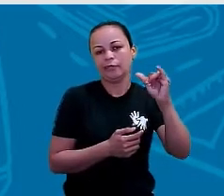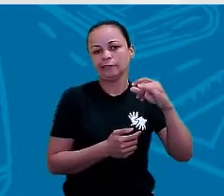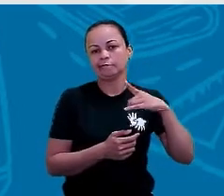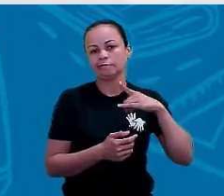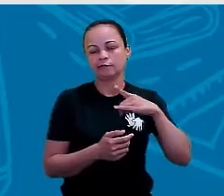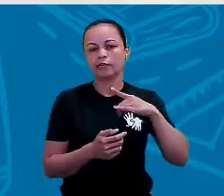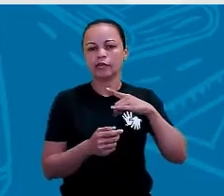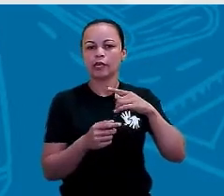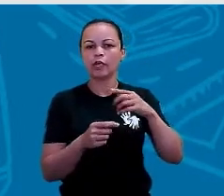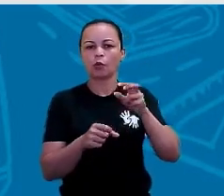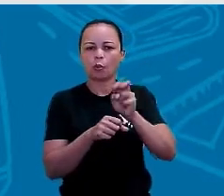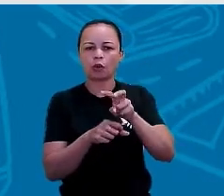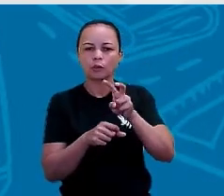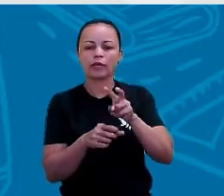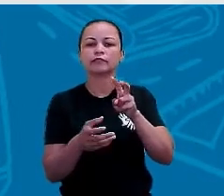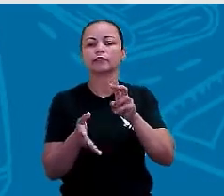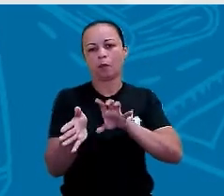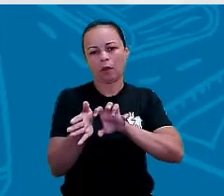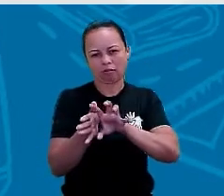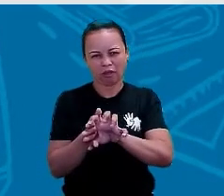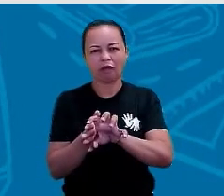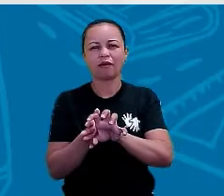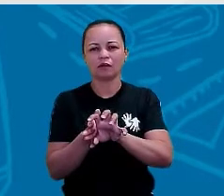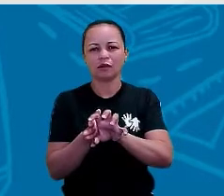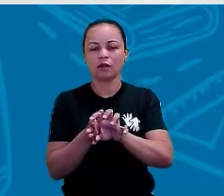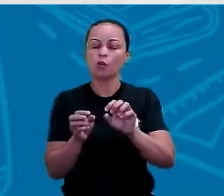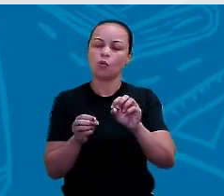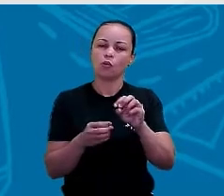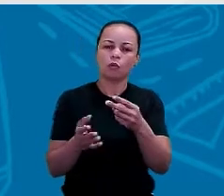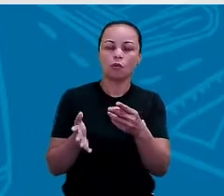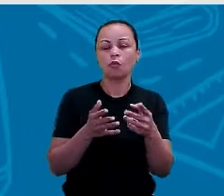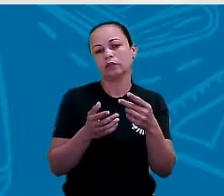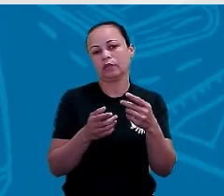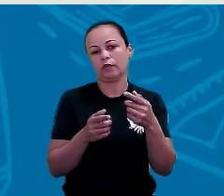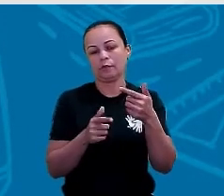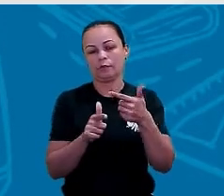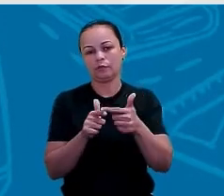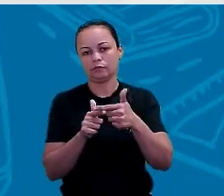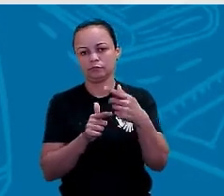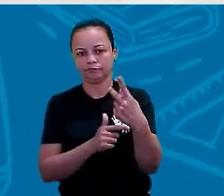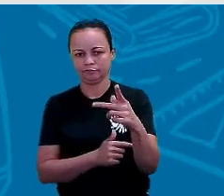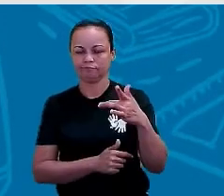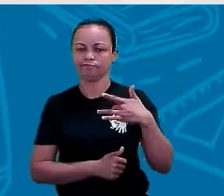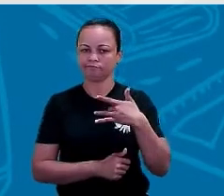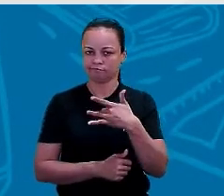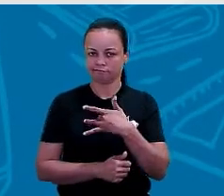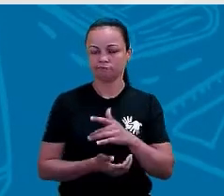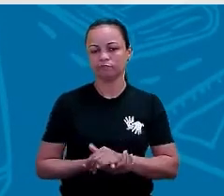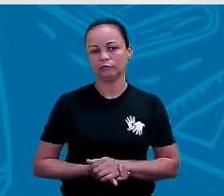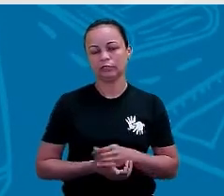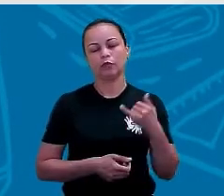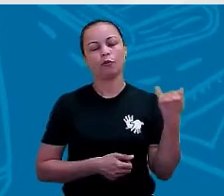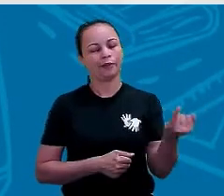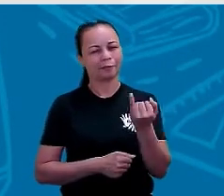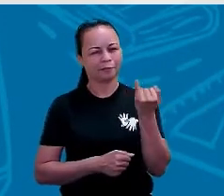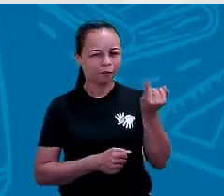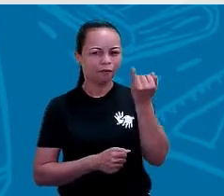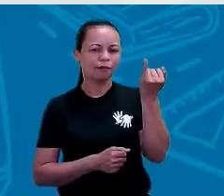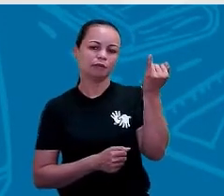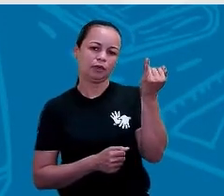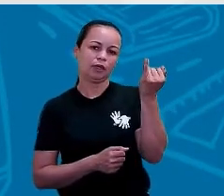estar contaminado ali por uma bactéria que venha causar algum prejuízo à tua saúde. Portanto, a importância, né, de